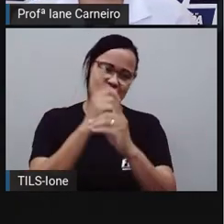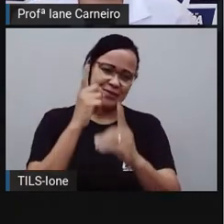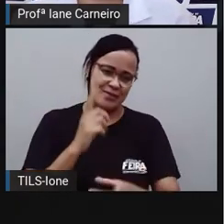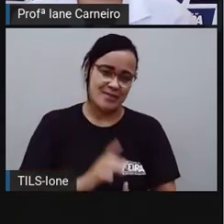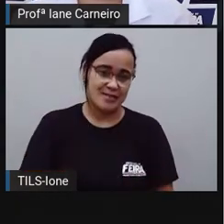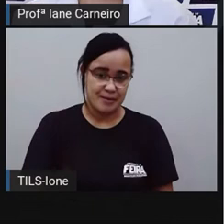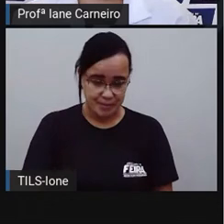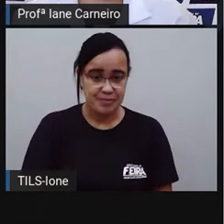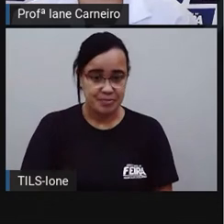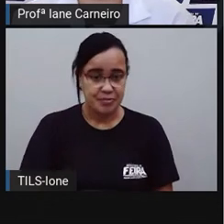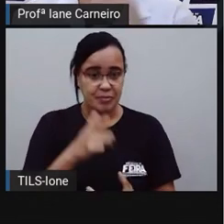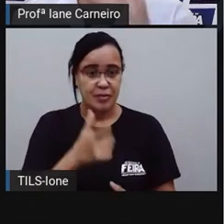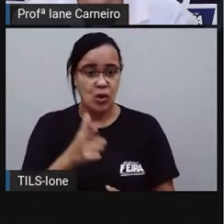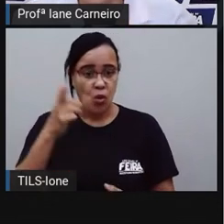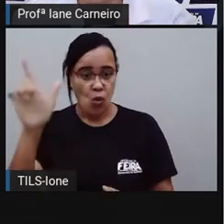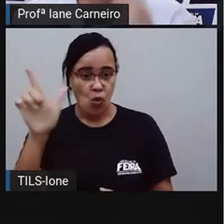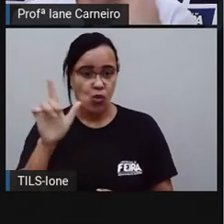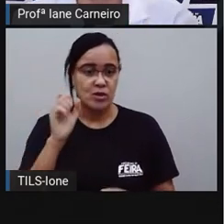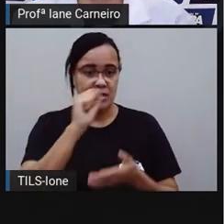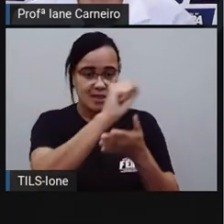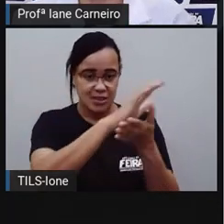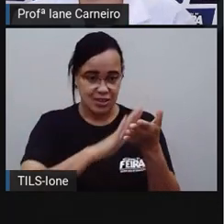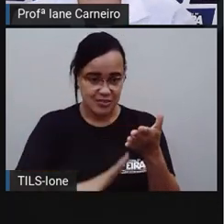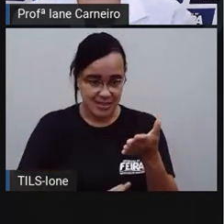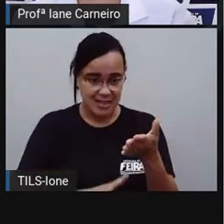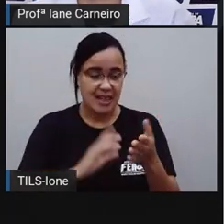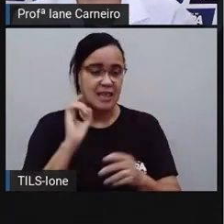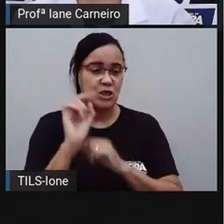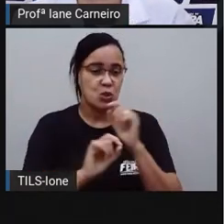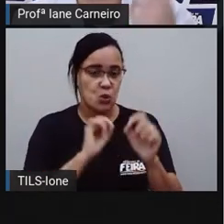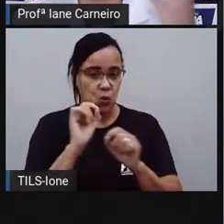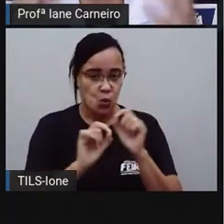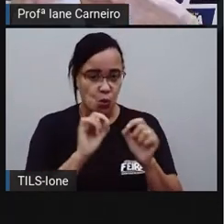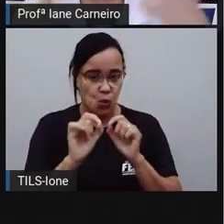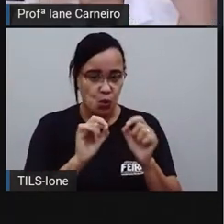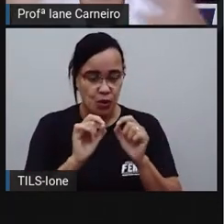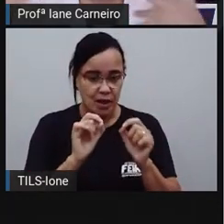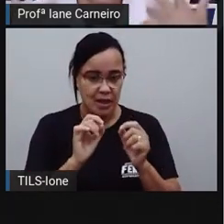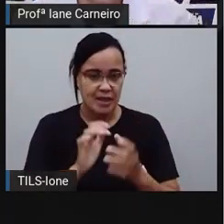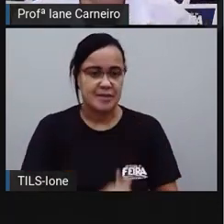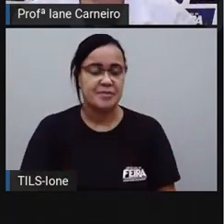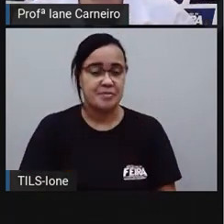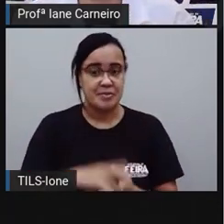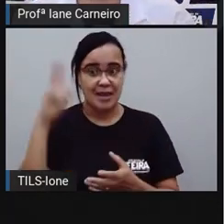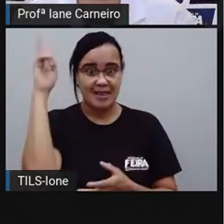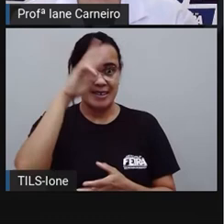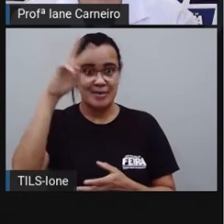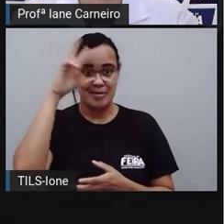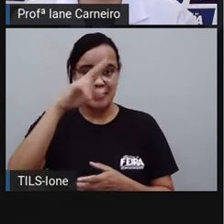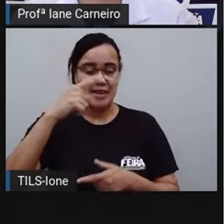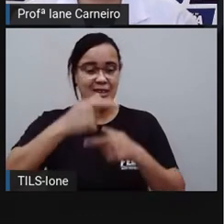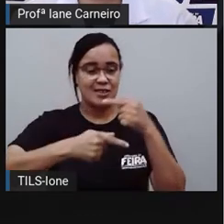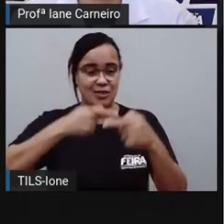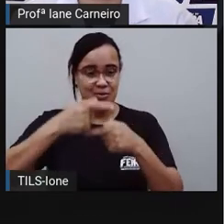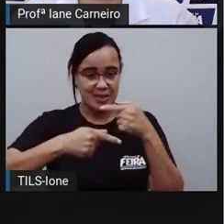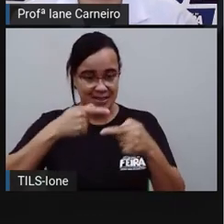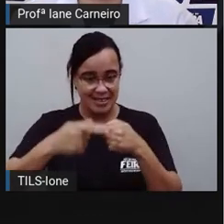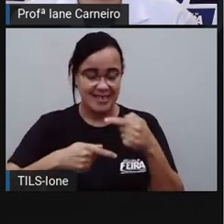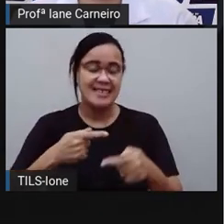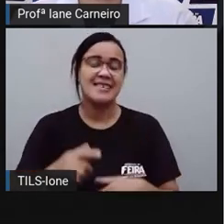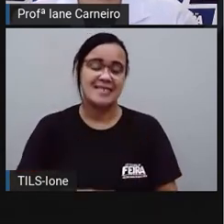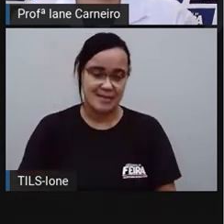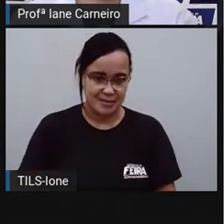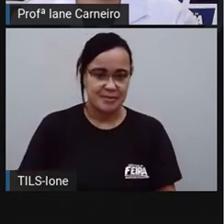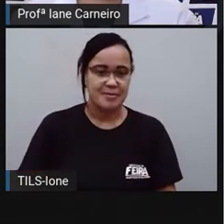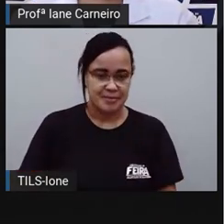para uma outra atividade agora. A Pró falou que ia ser um monte de atividades, né? Para a gente ficar lembrando bastante das formas geométricas, tá